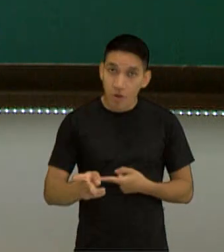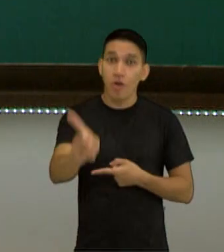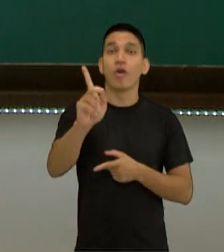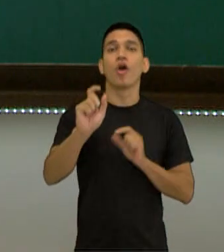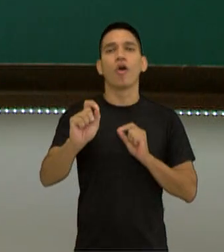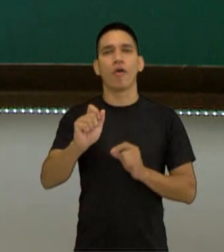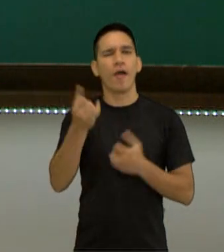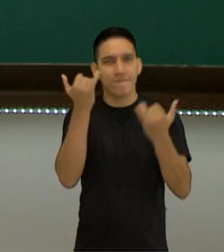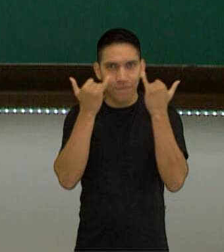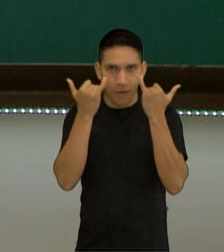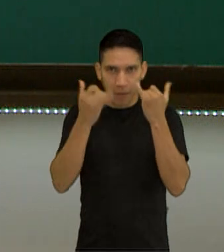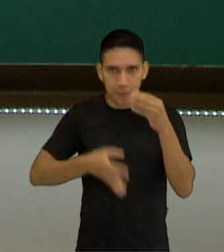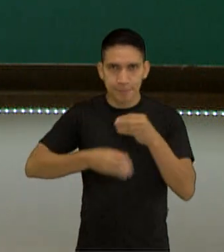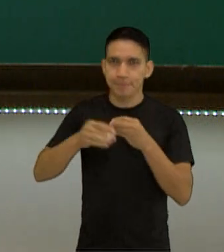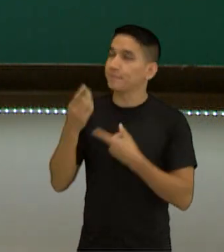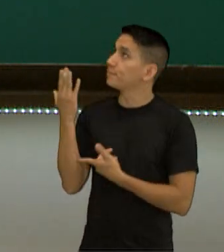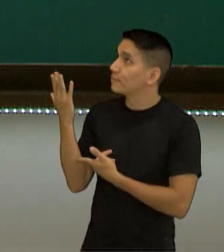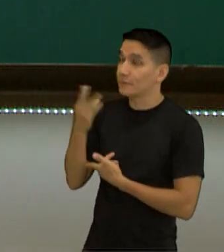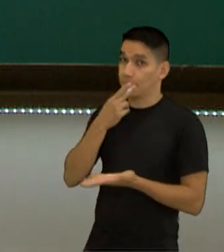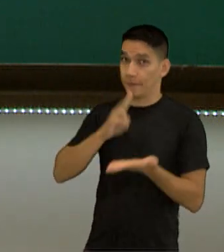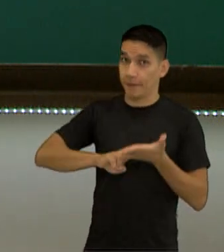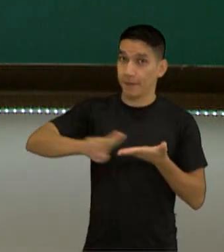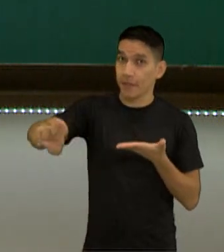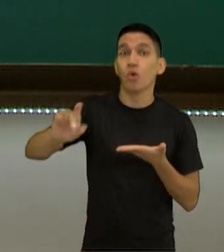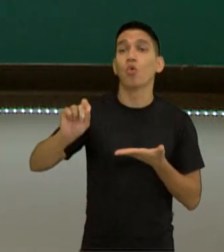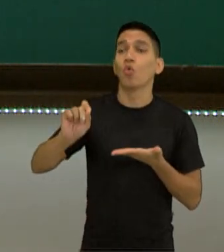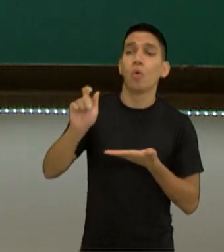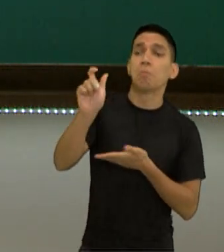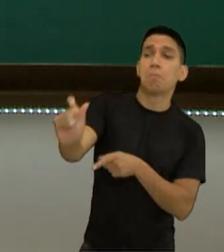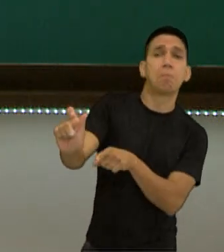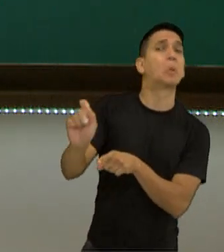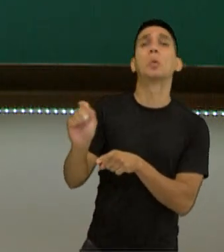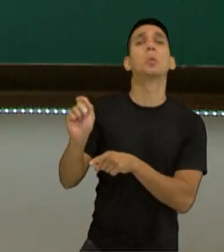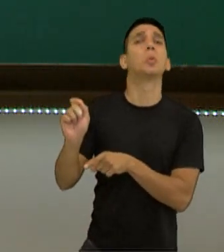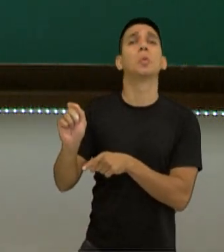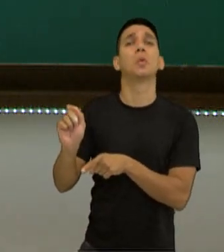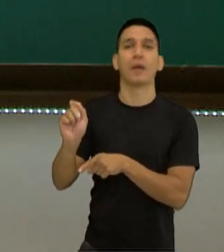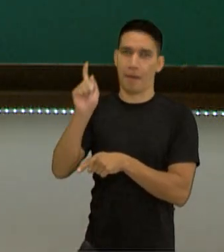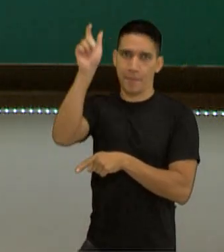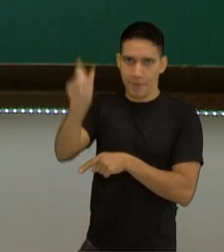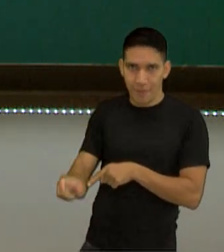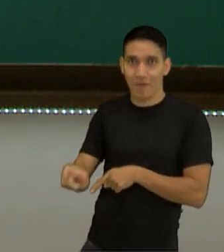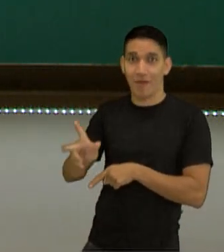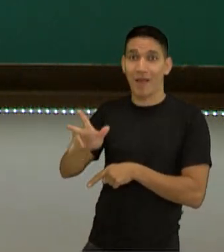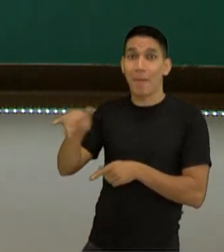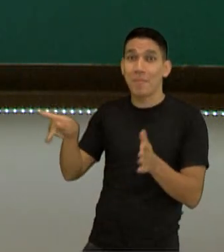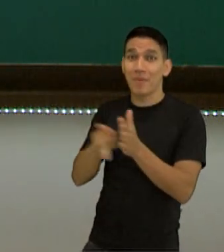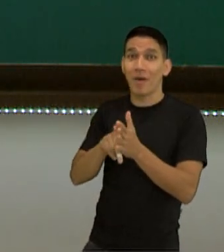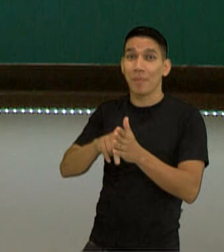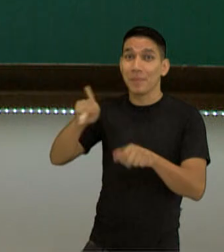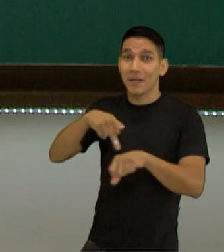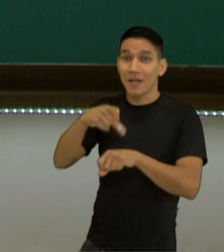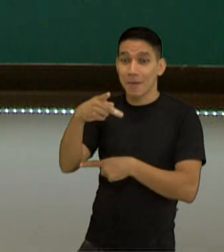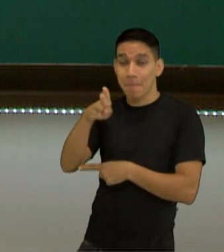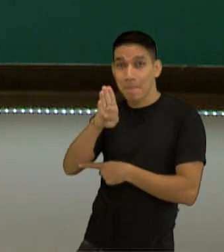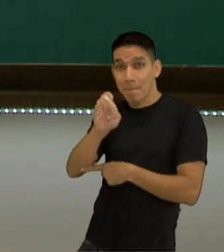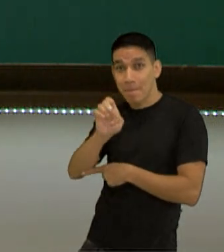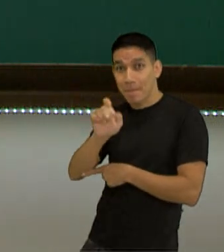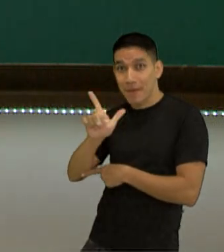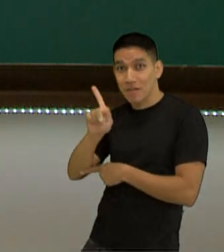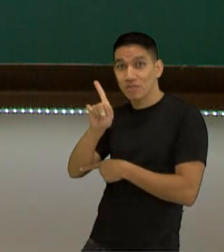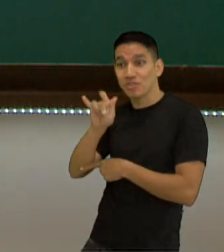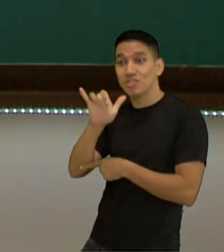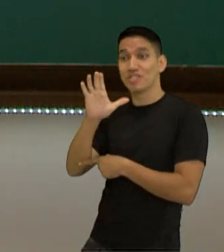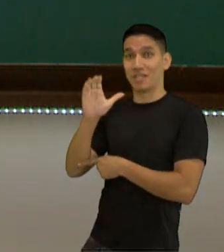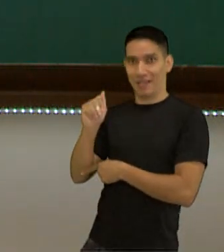Continuando aqui a nossa informação, o cartão postal ele foi endereçado para uma pessoa na Bélgica, porque como nós temos a